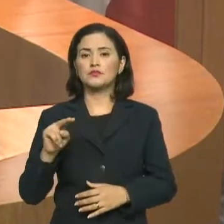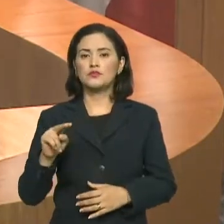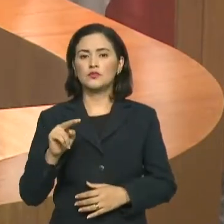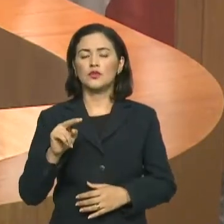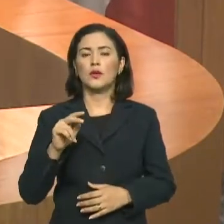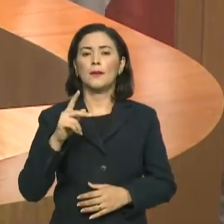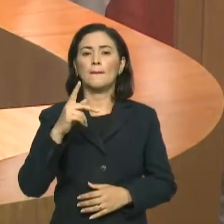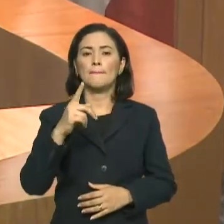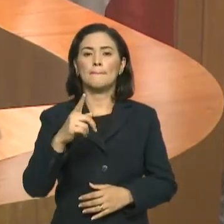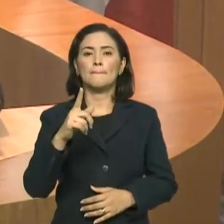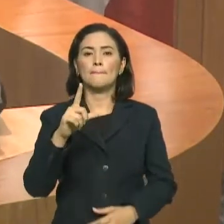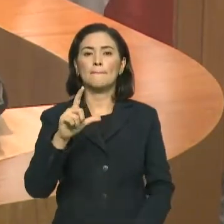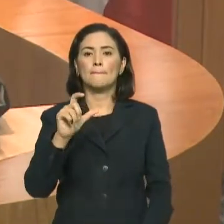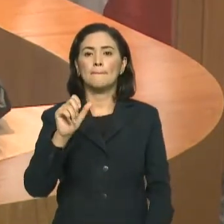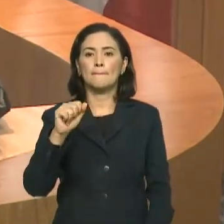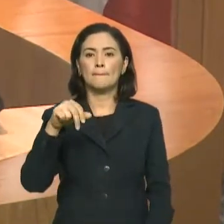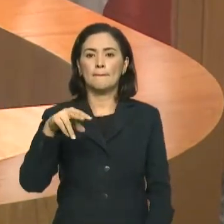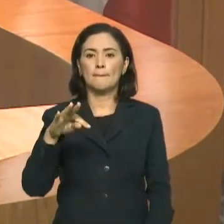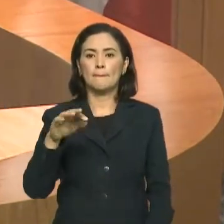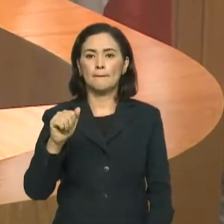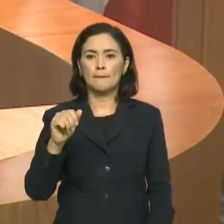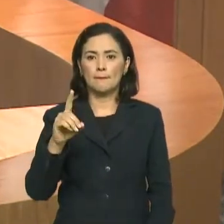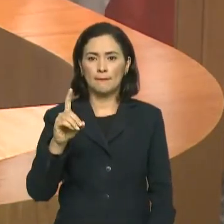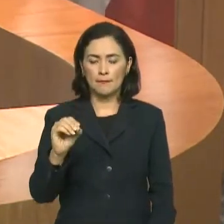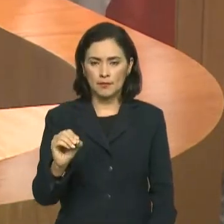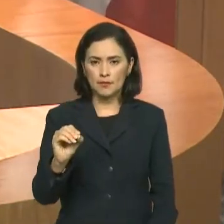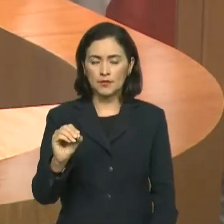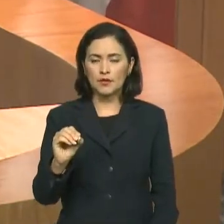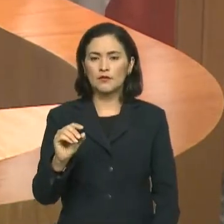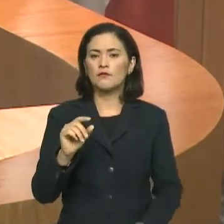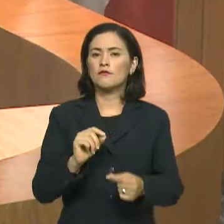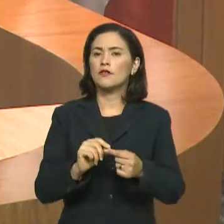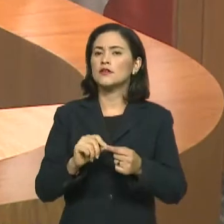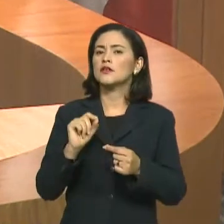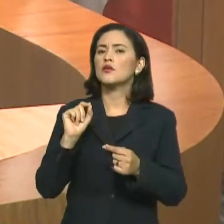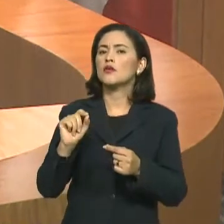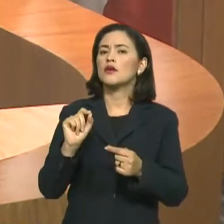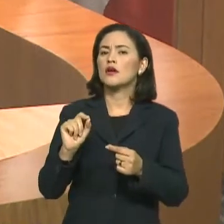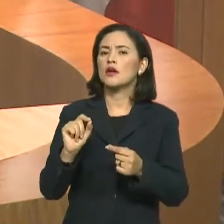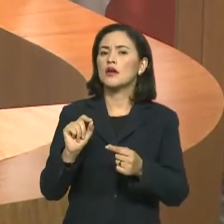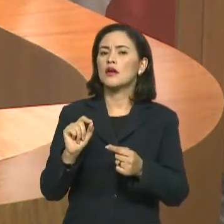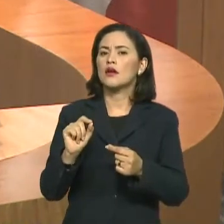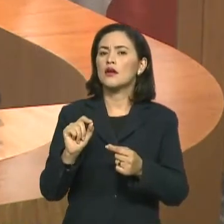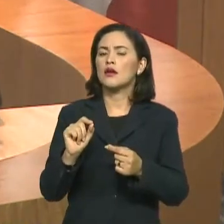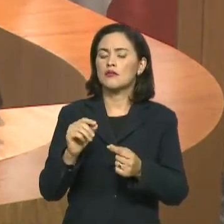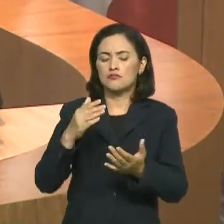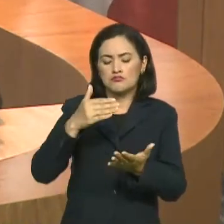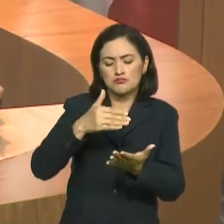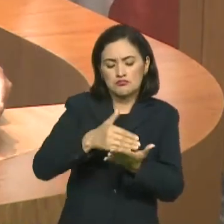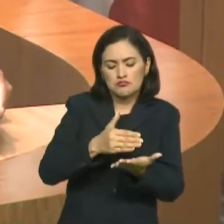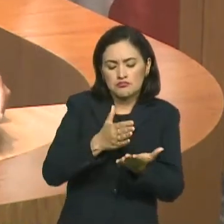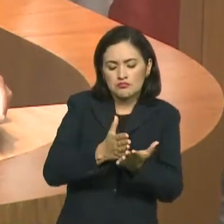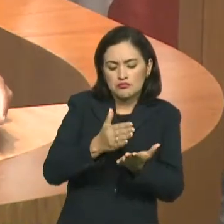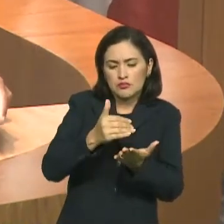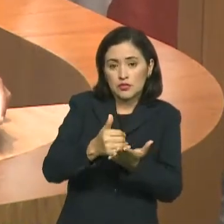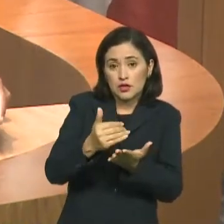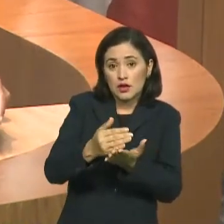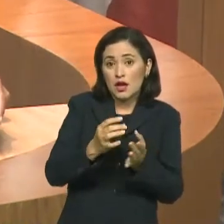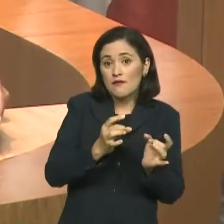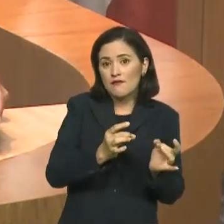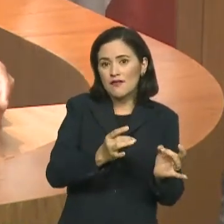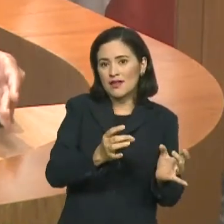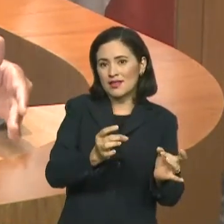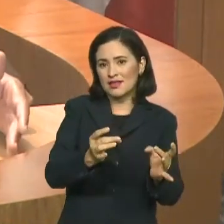Plantagro está fazendo o loteamento da área. Nós não sabemos se a empresa